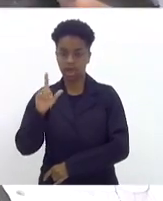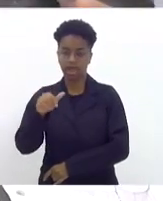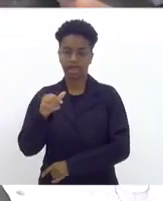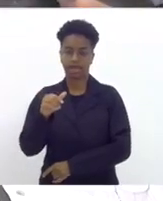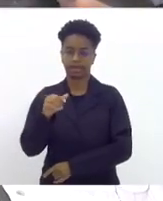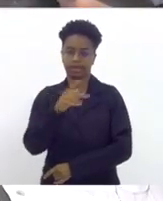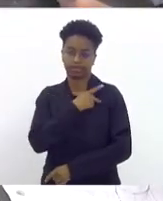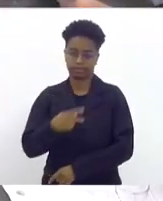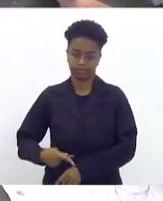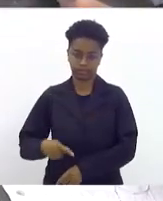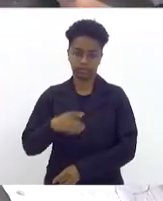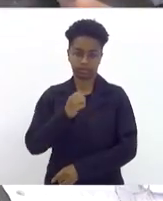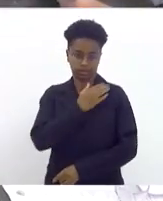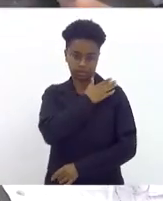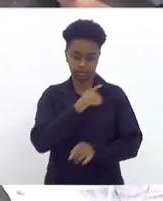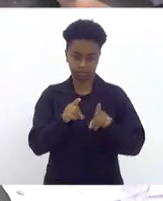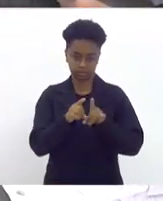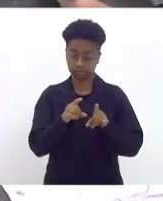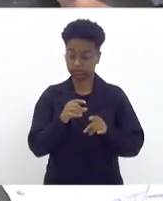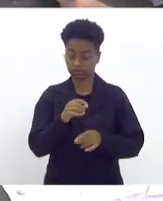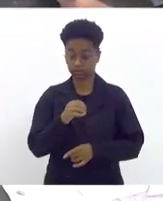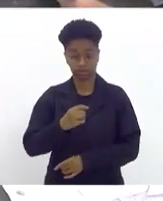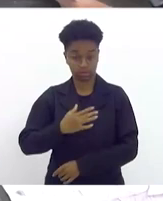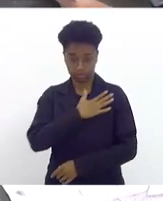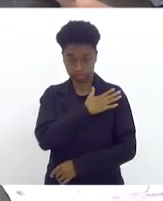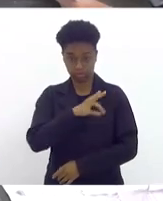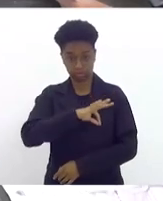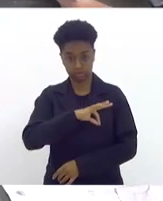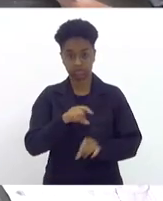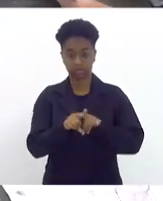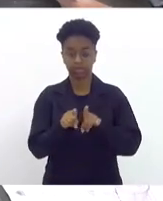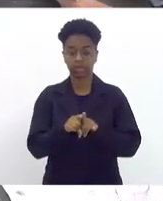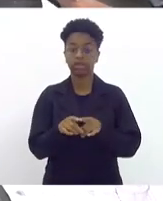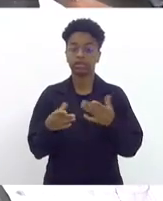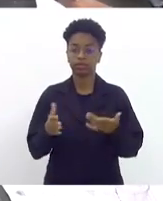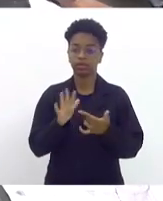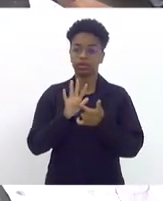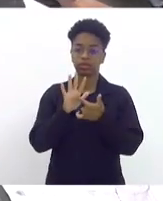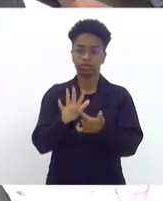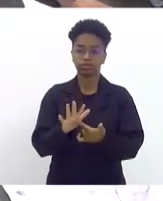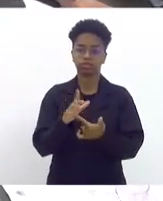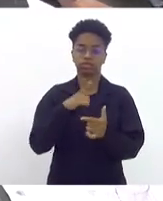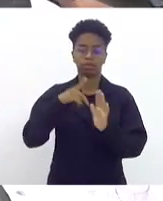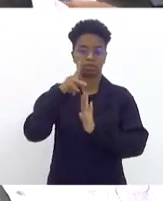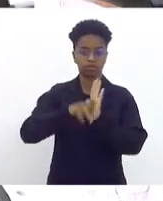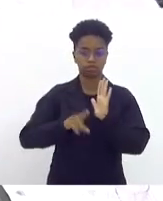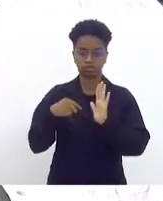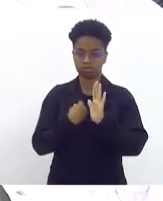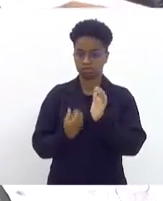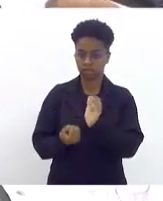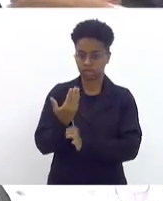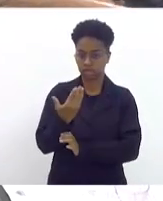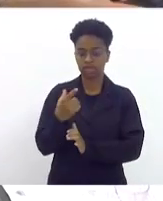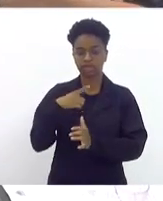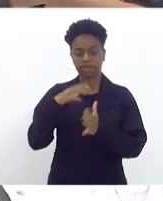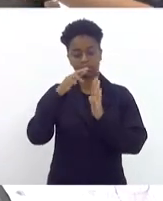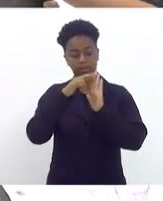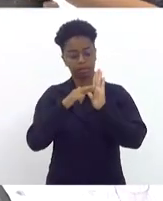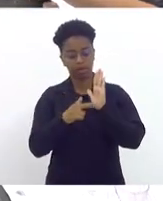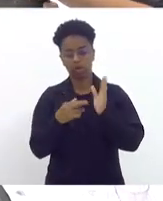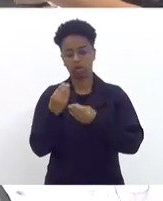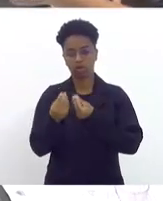vieram trazer sugestões ao projeto de lei 276 2023 de nossa autoria que institui critérios